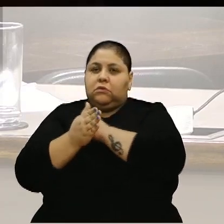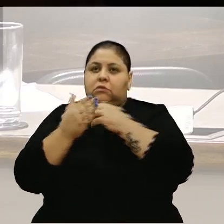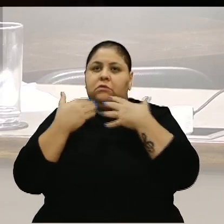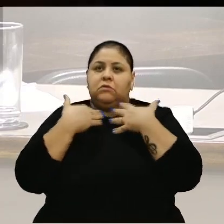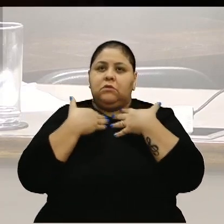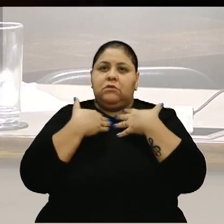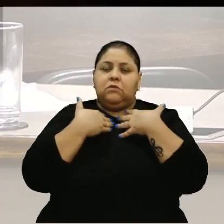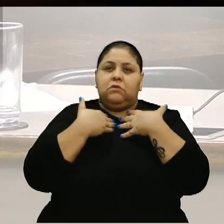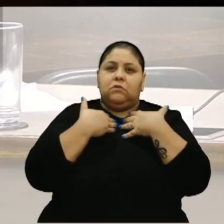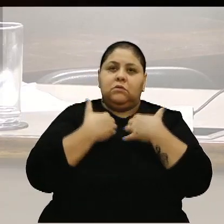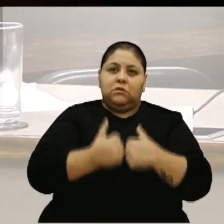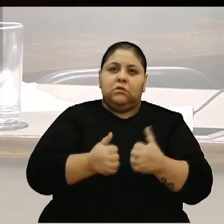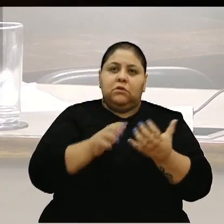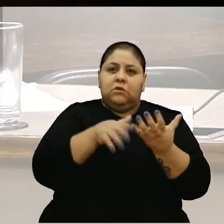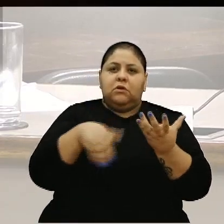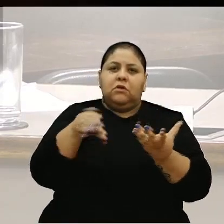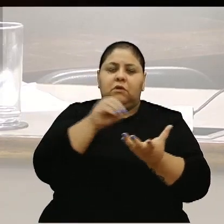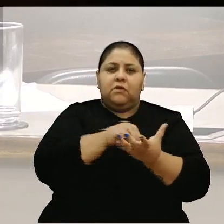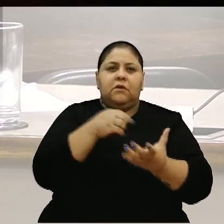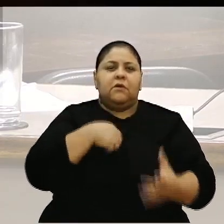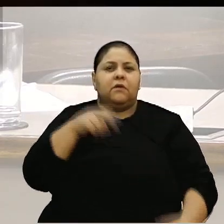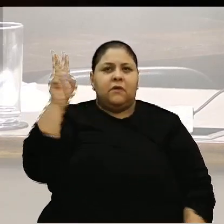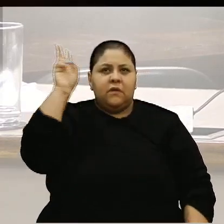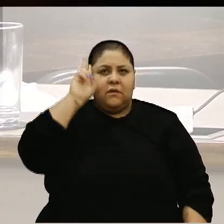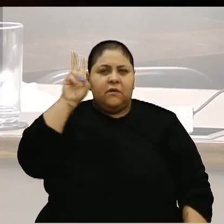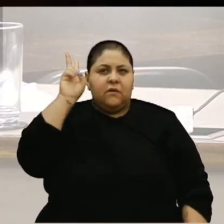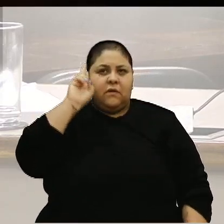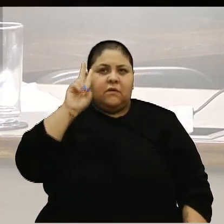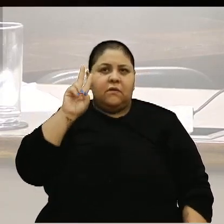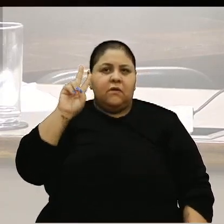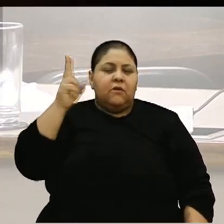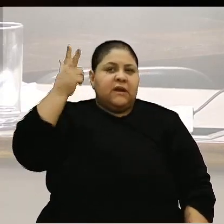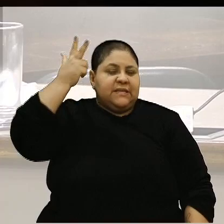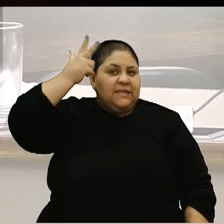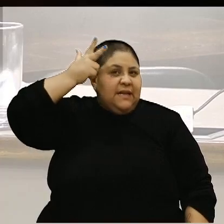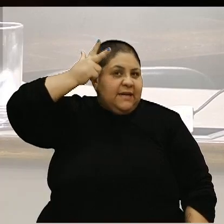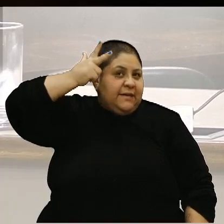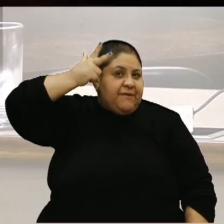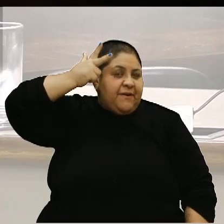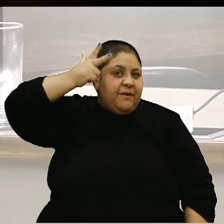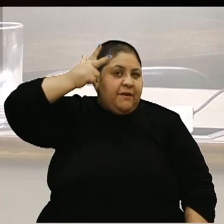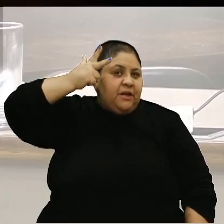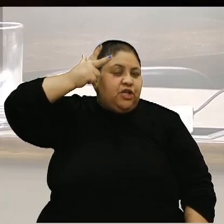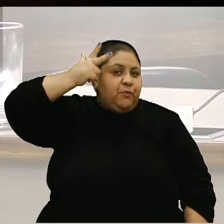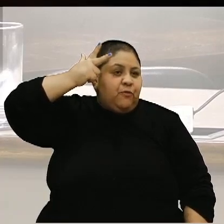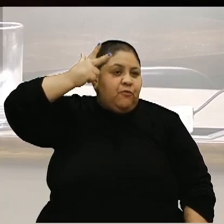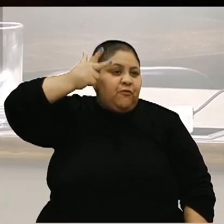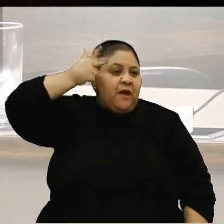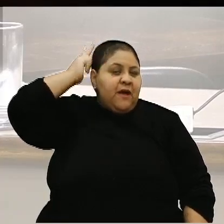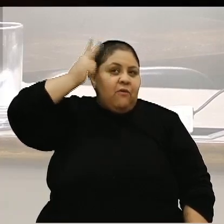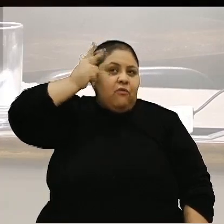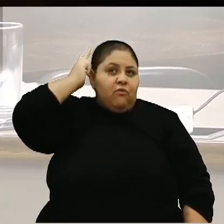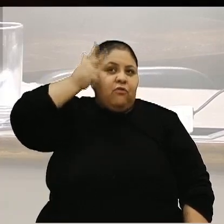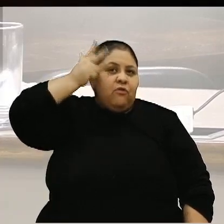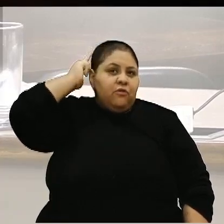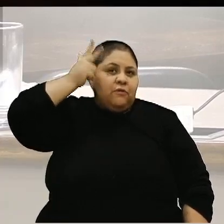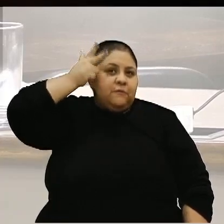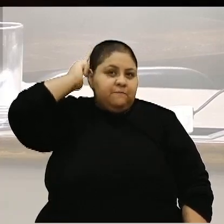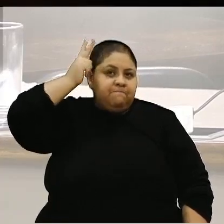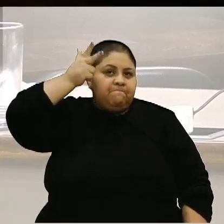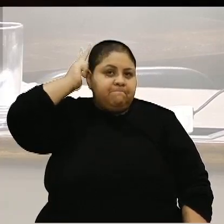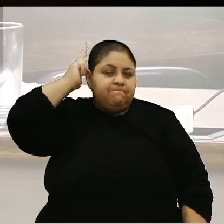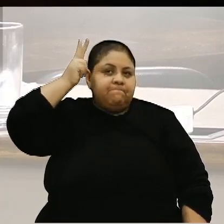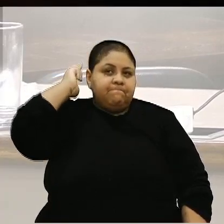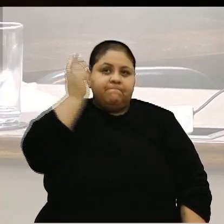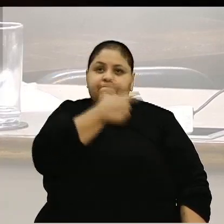Codeca. Eu lembro o prefeito, na época, o Cassina, que era secretário, o Adiló, entre outras pessoas.